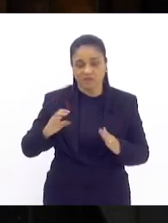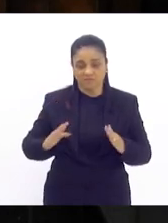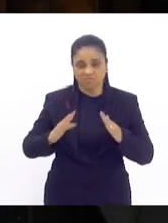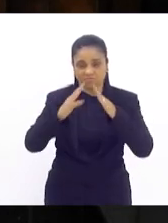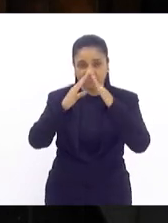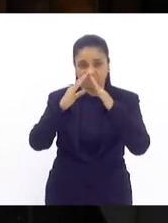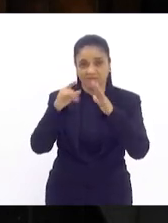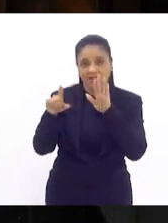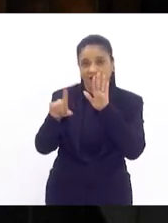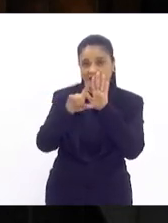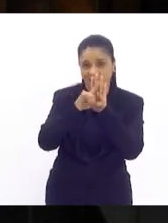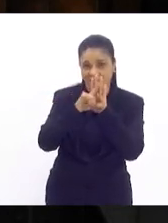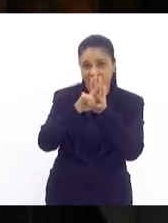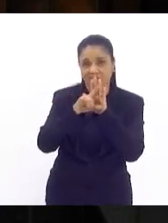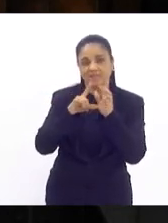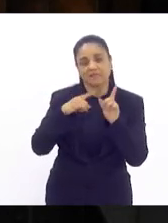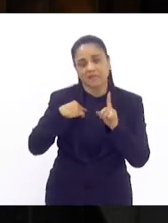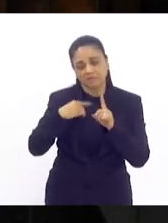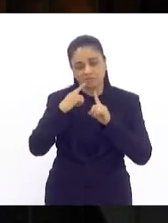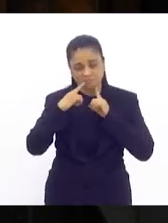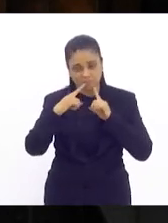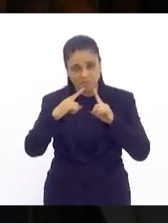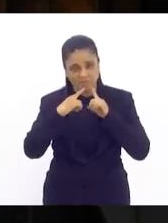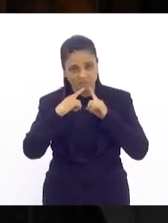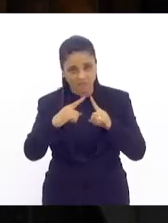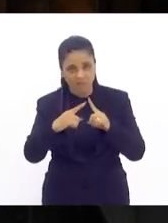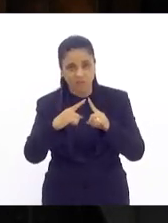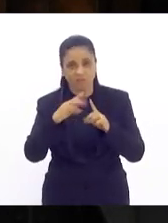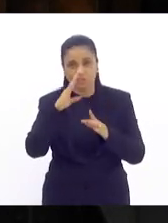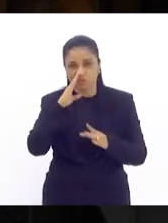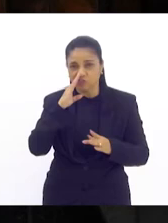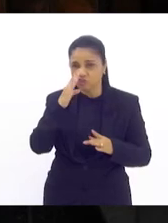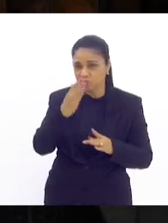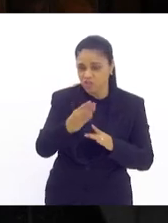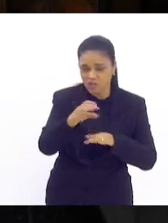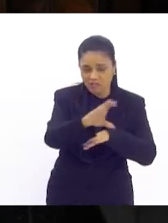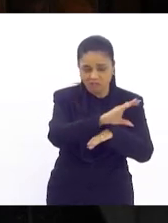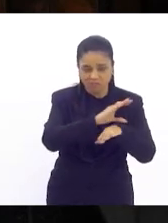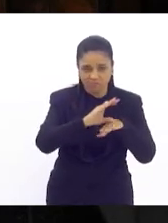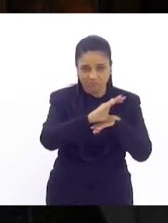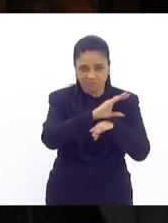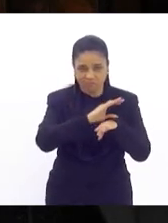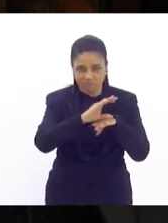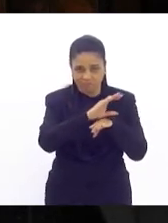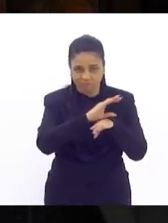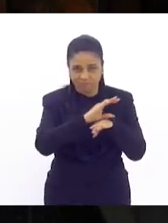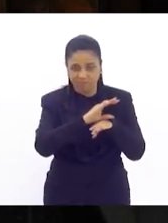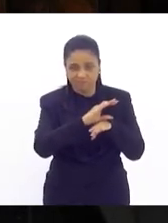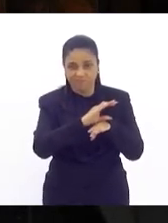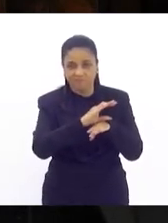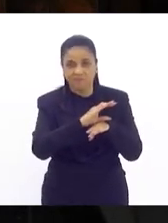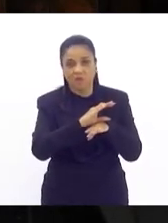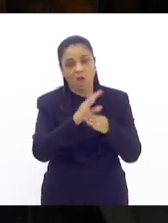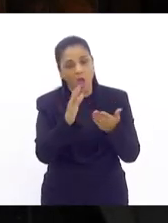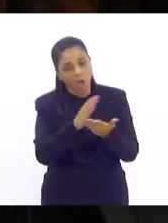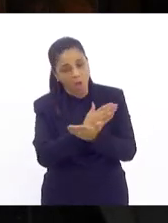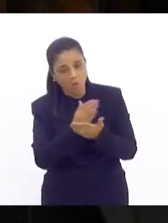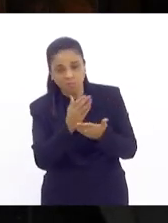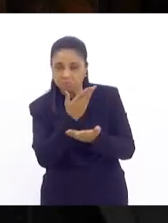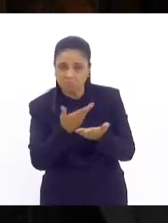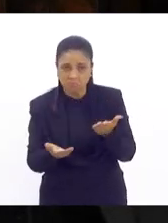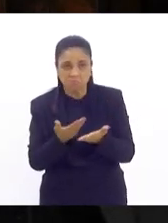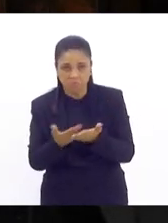tás reclamações que a gente faz das ações direta de inconstitucionalidade algumas a gente perde